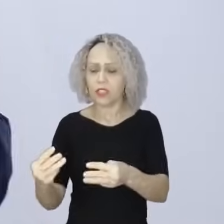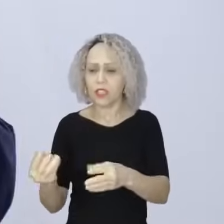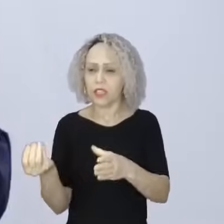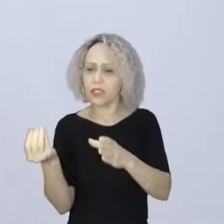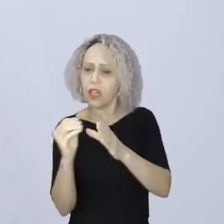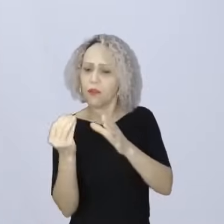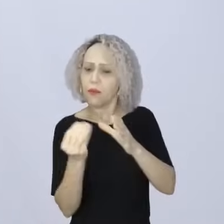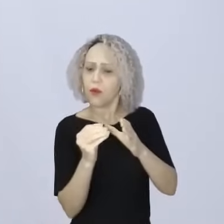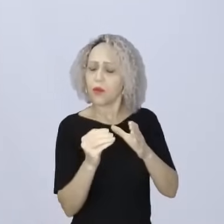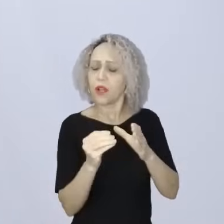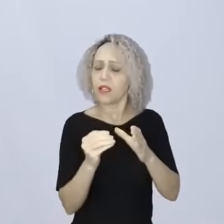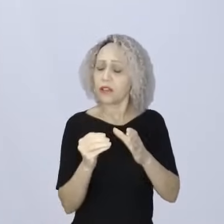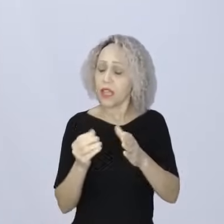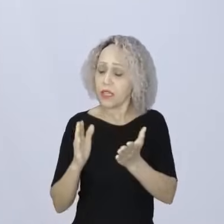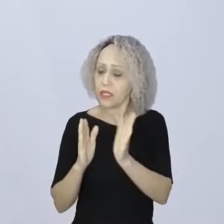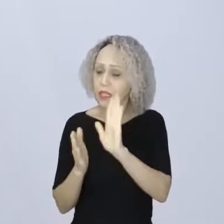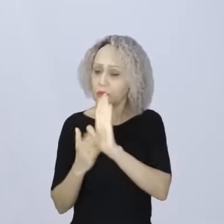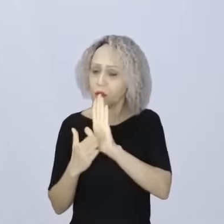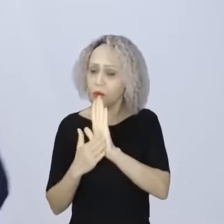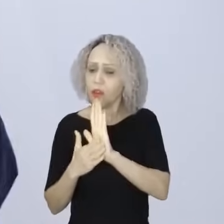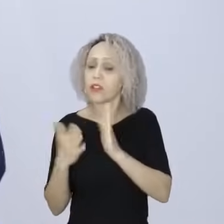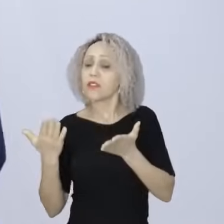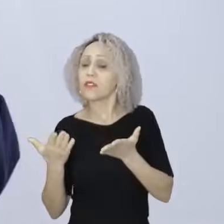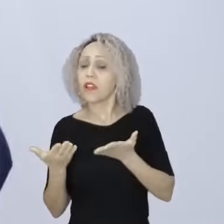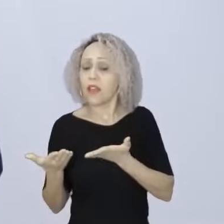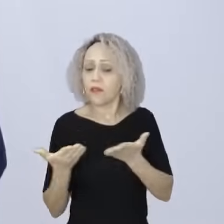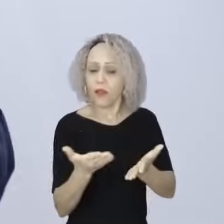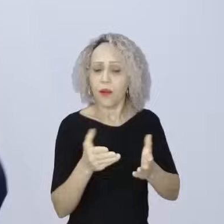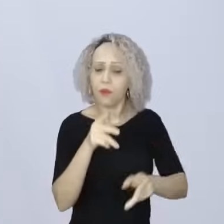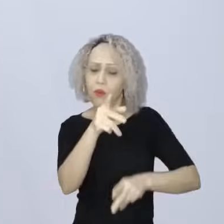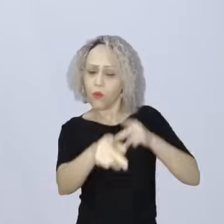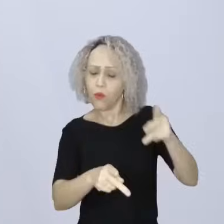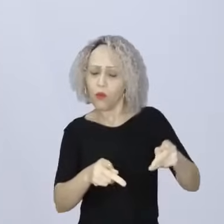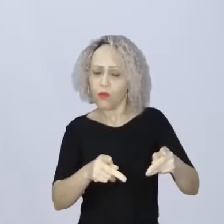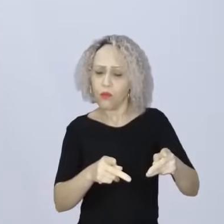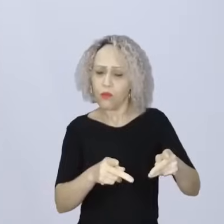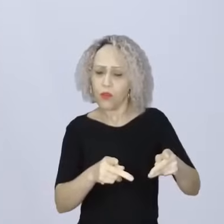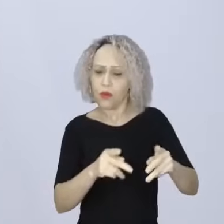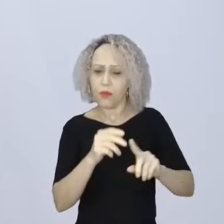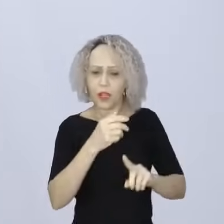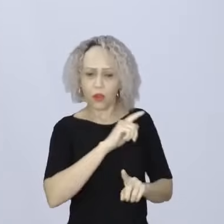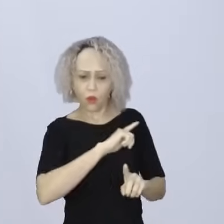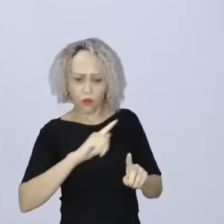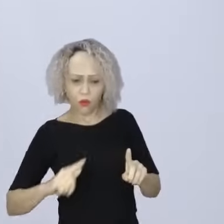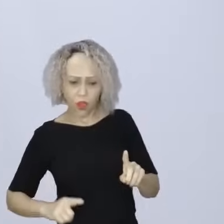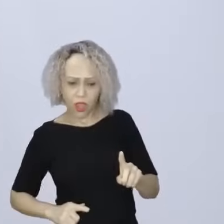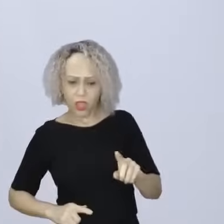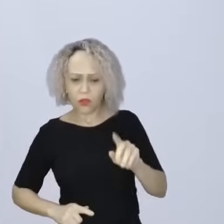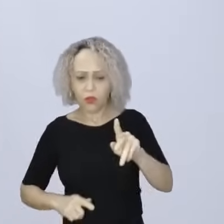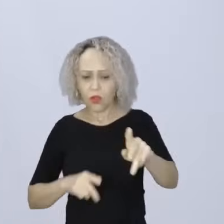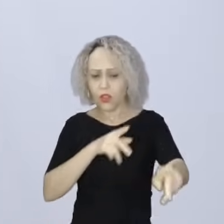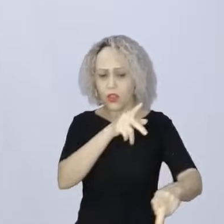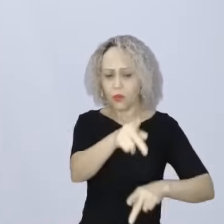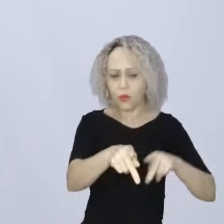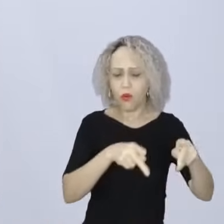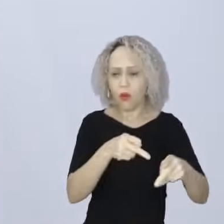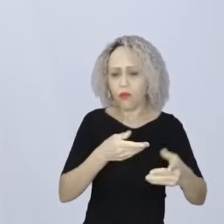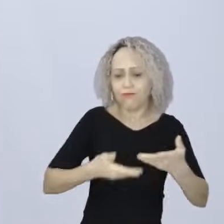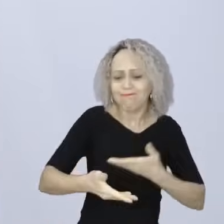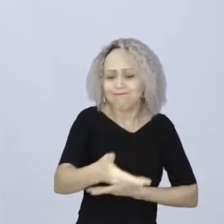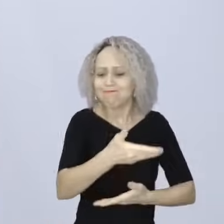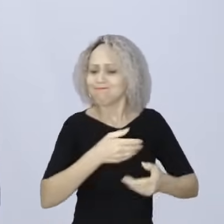e ouvir as demandas que vinham de lá, né? Ter essa troca de experiência nesse debate. Então, foi